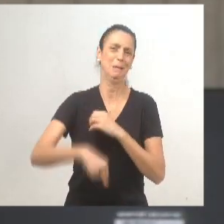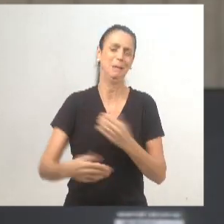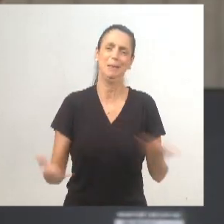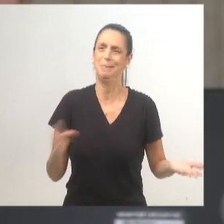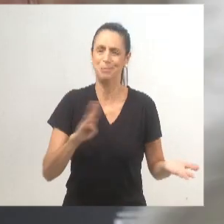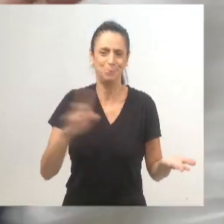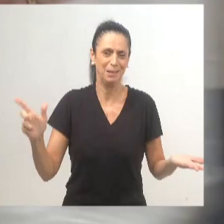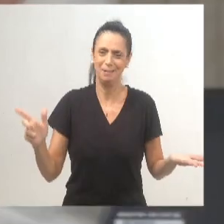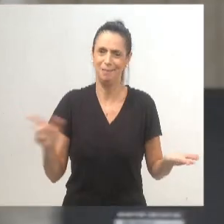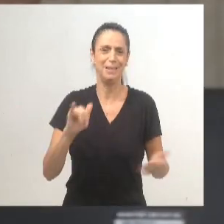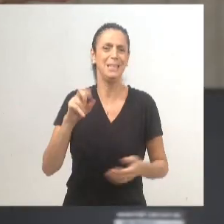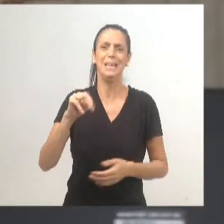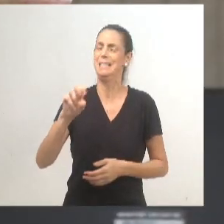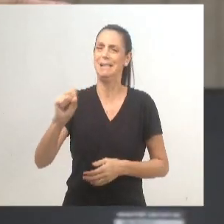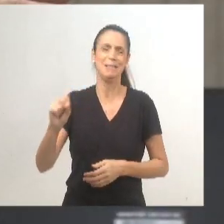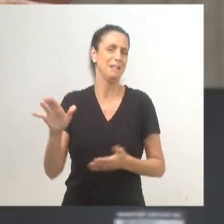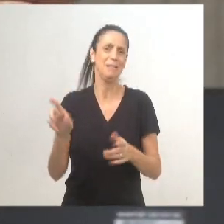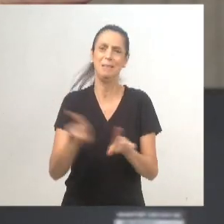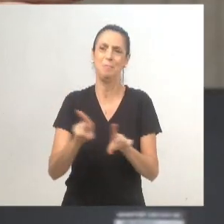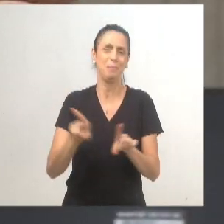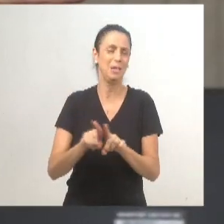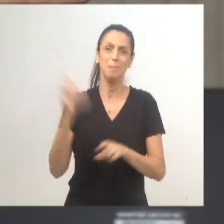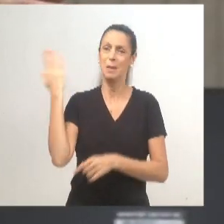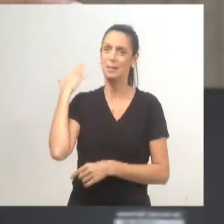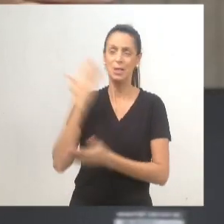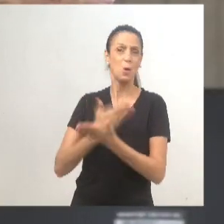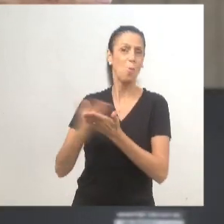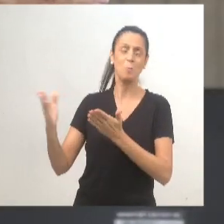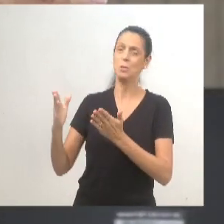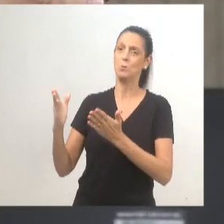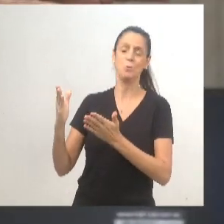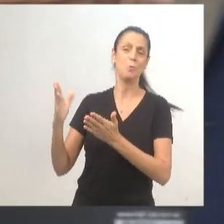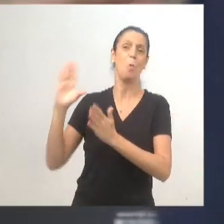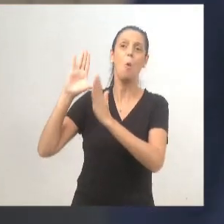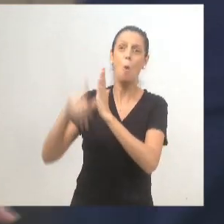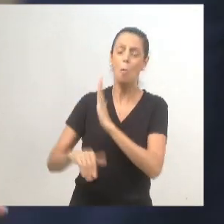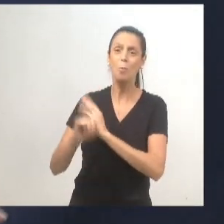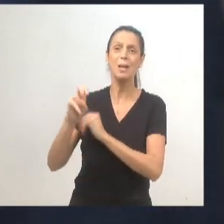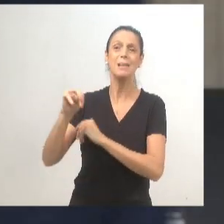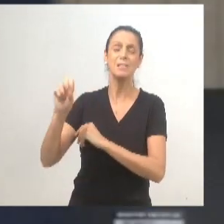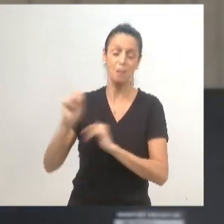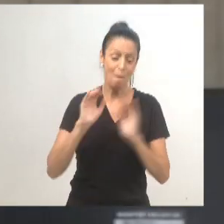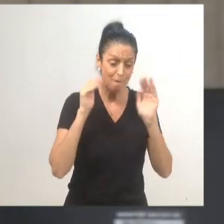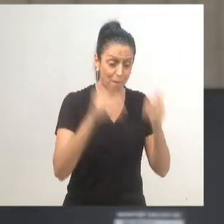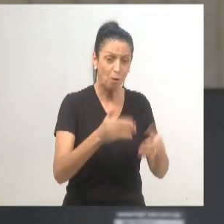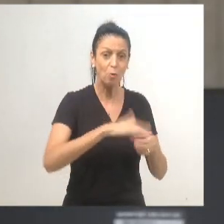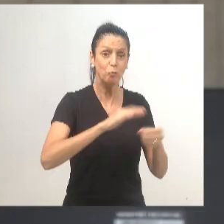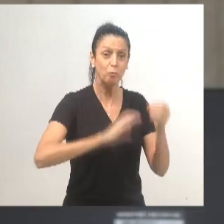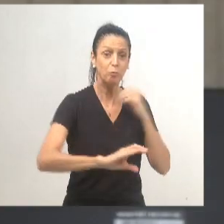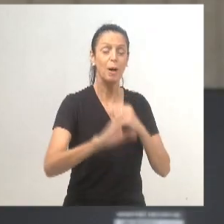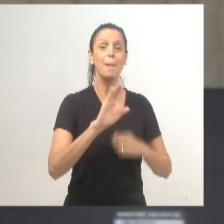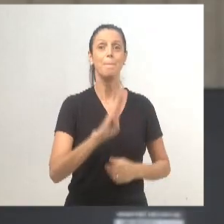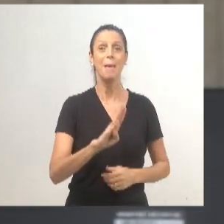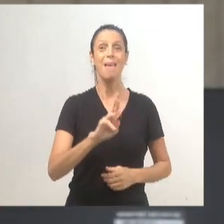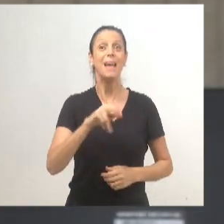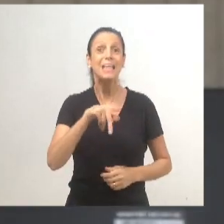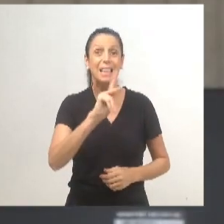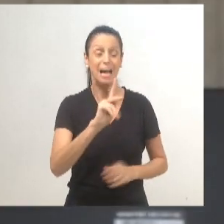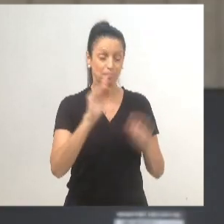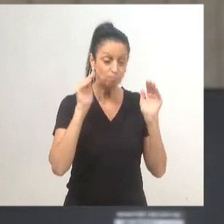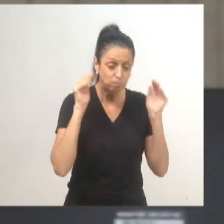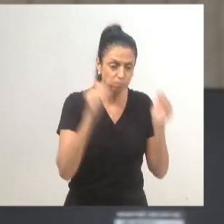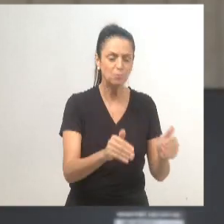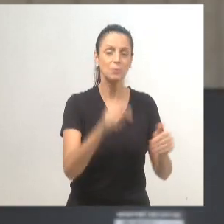E nem o INSS, que começou a corrupção lá no seu governo, do seu ex-presidente inelegível. O foco aqui é o esgoto, é a BRK. É isso que está